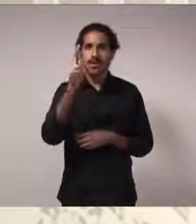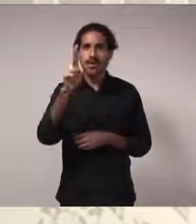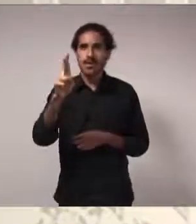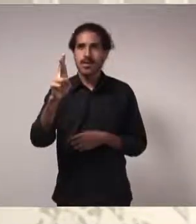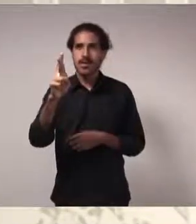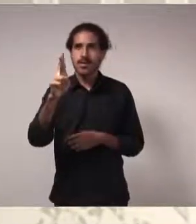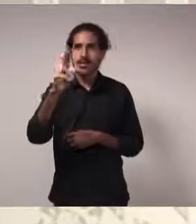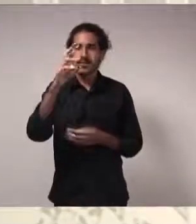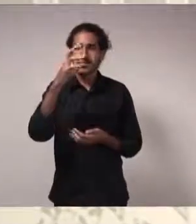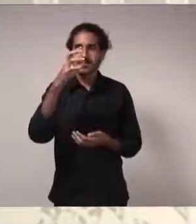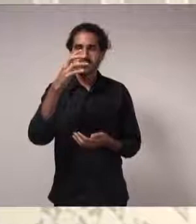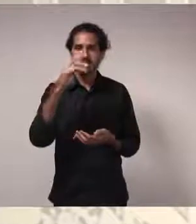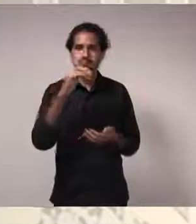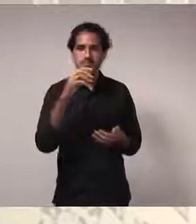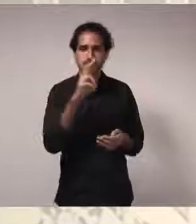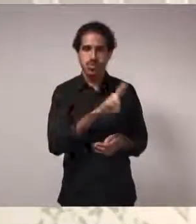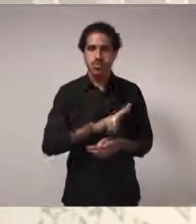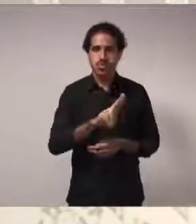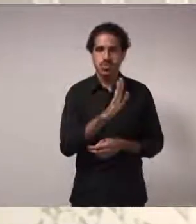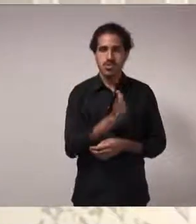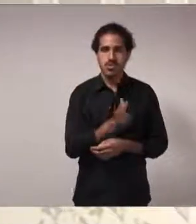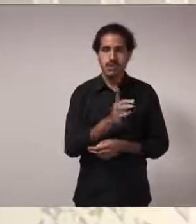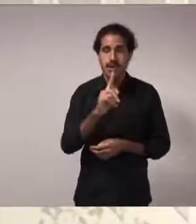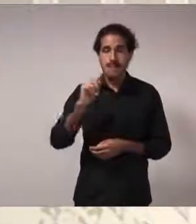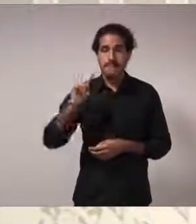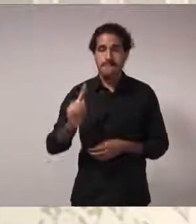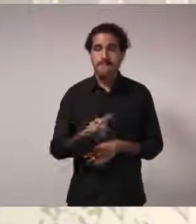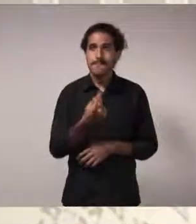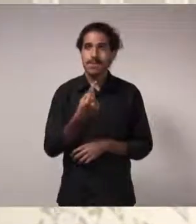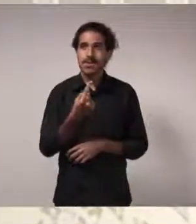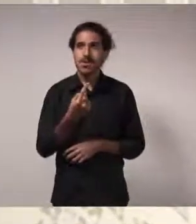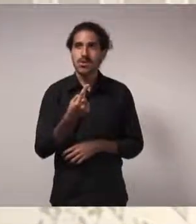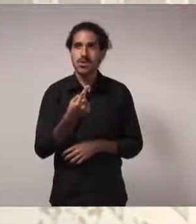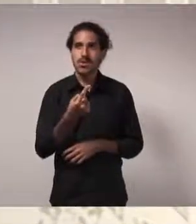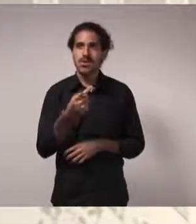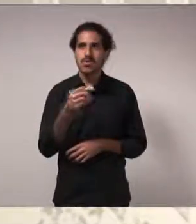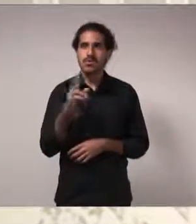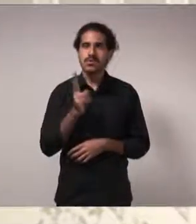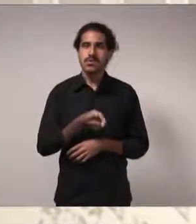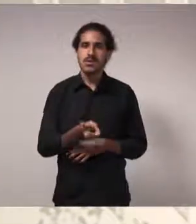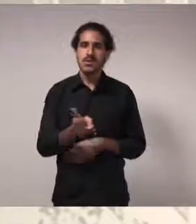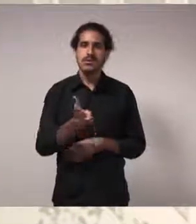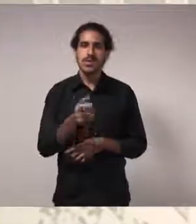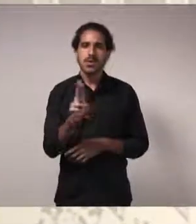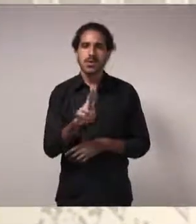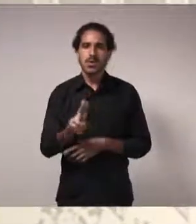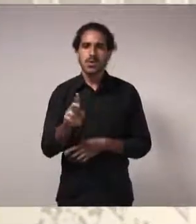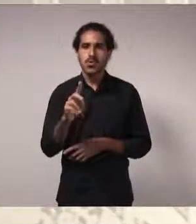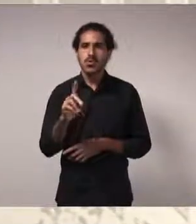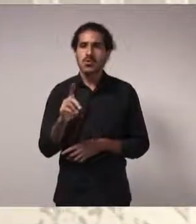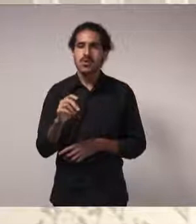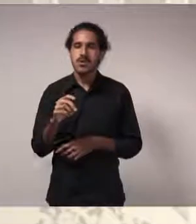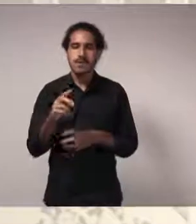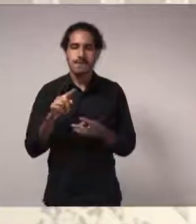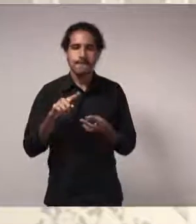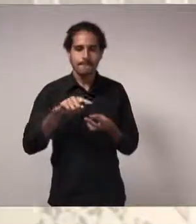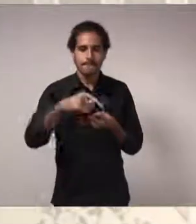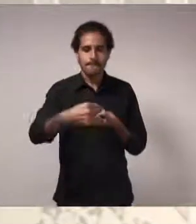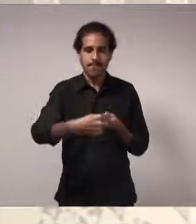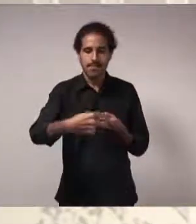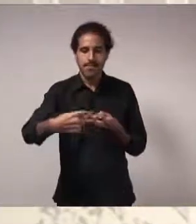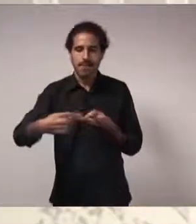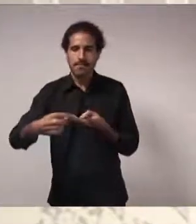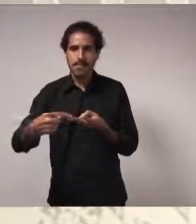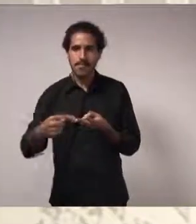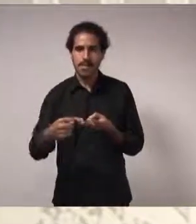que 1.000 a gente sempre trabalha com redundância, então a previsão de unificação dos anexos 4 com o